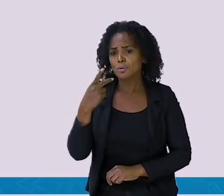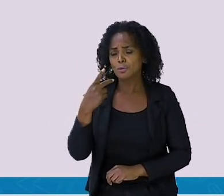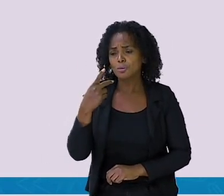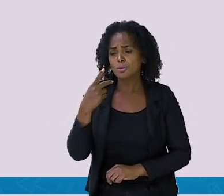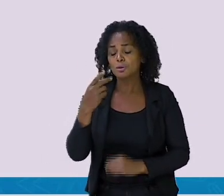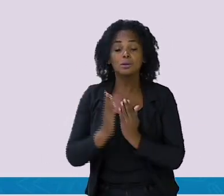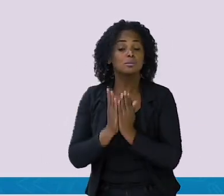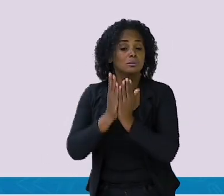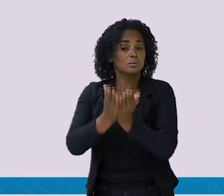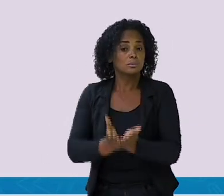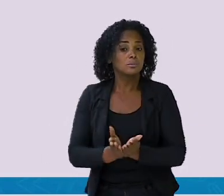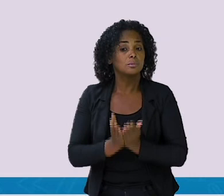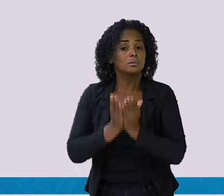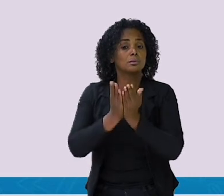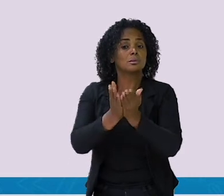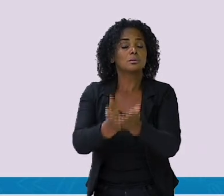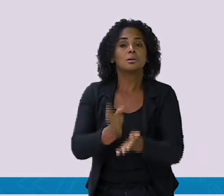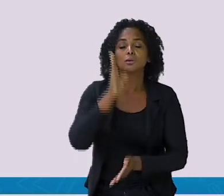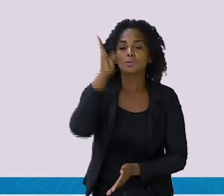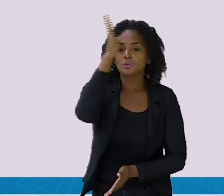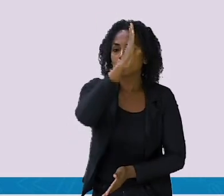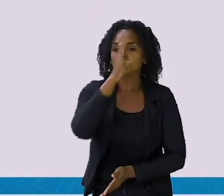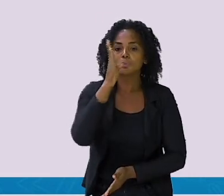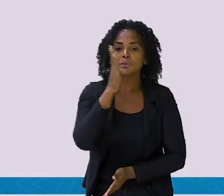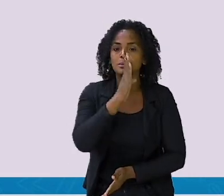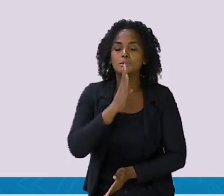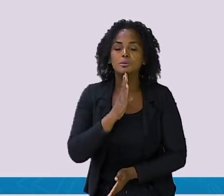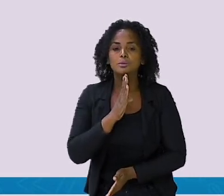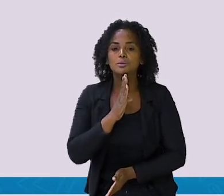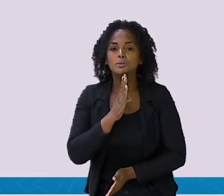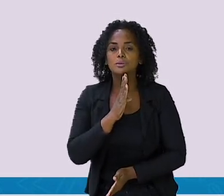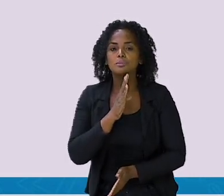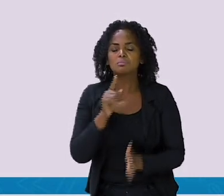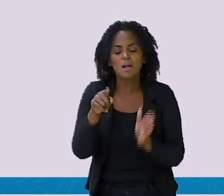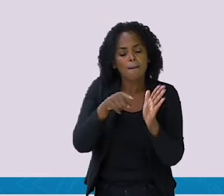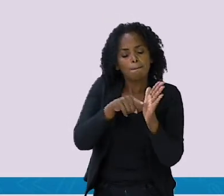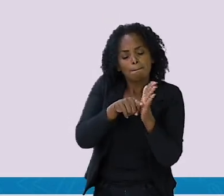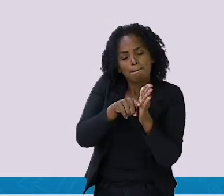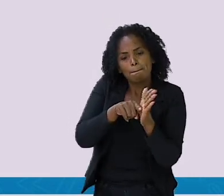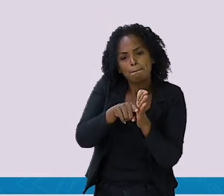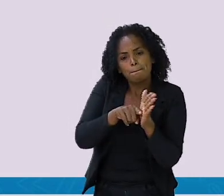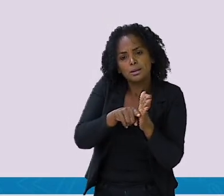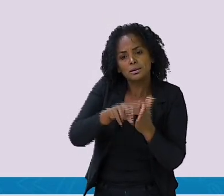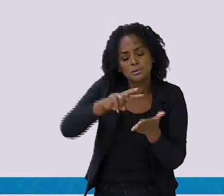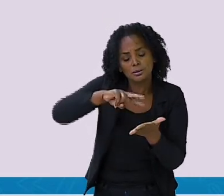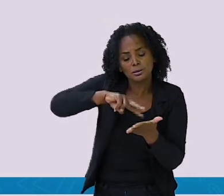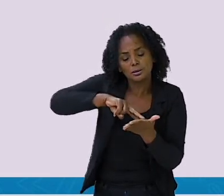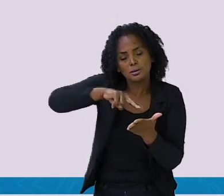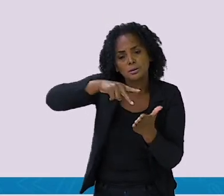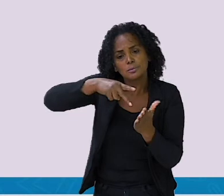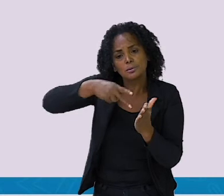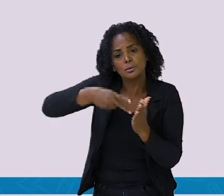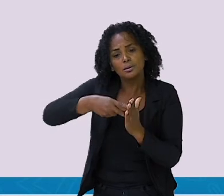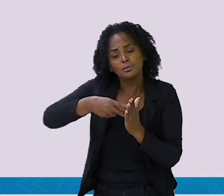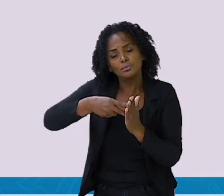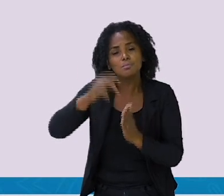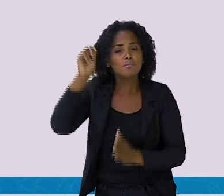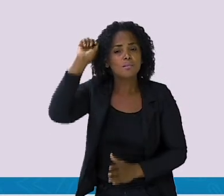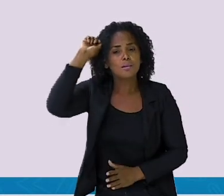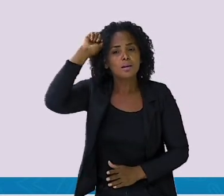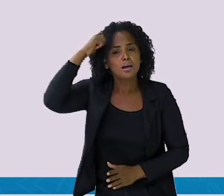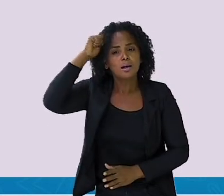povoado. O professor Renan, nas suas aulas de história, ele já enfatizou aí a descoberta